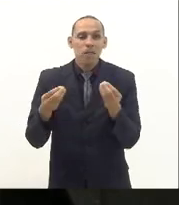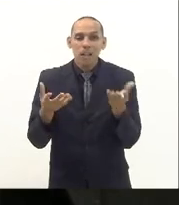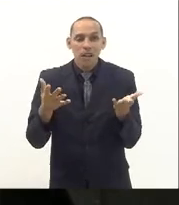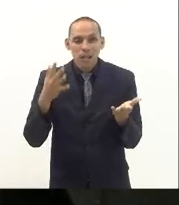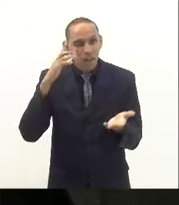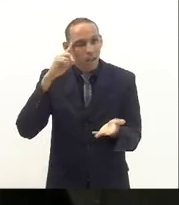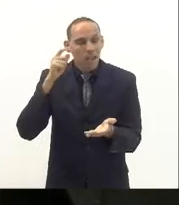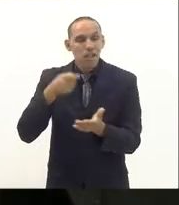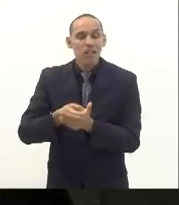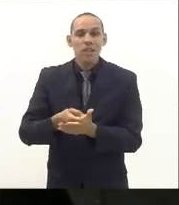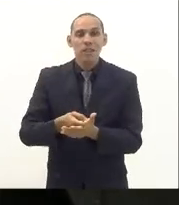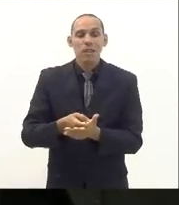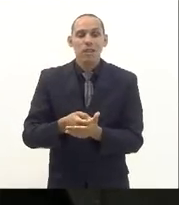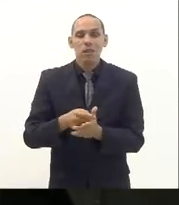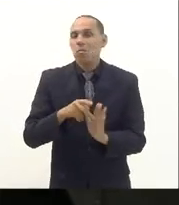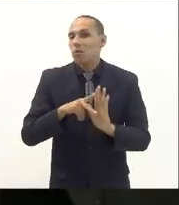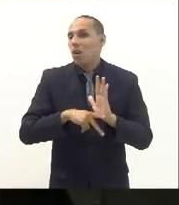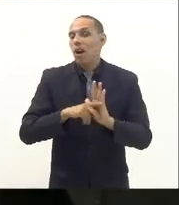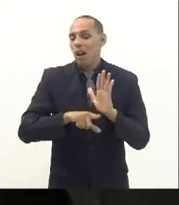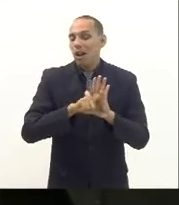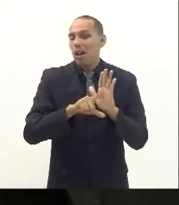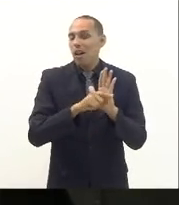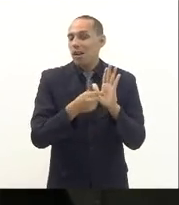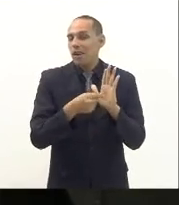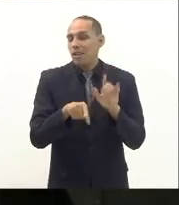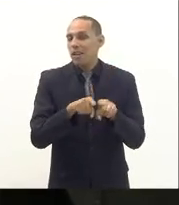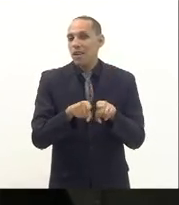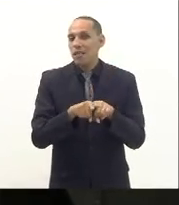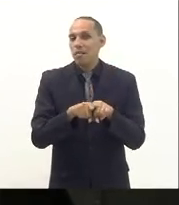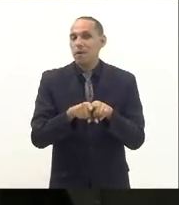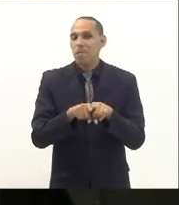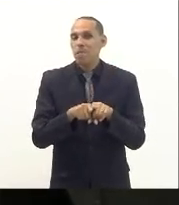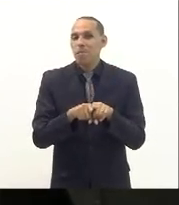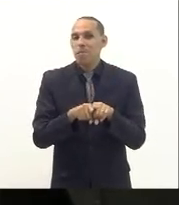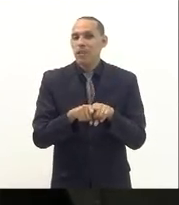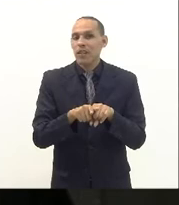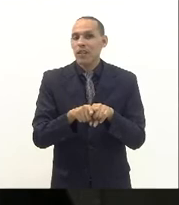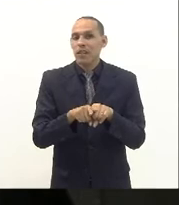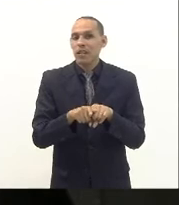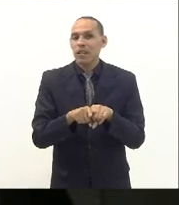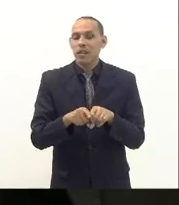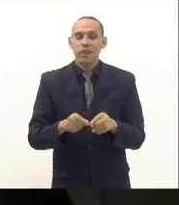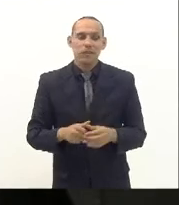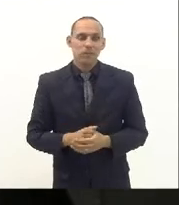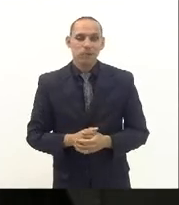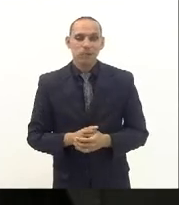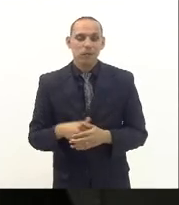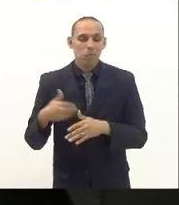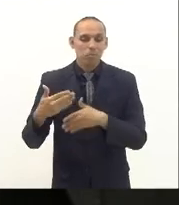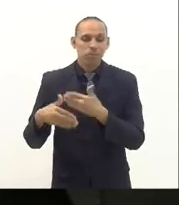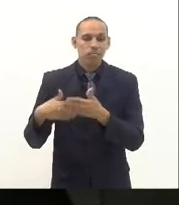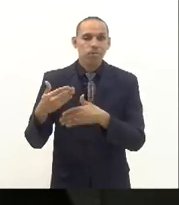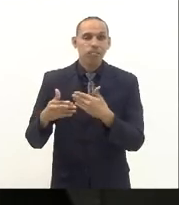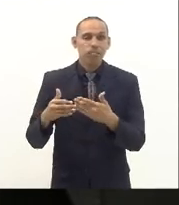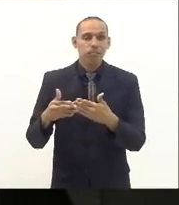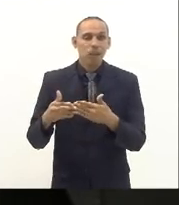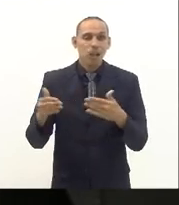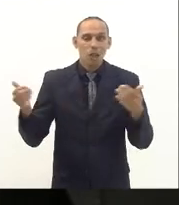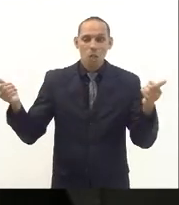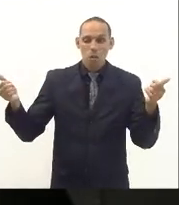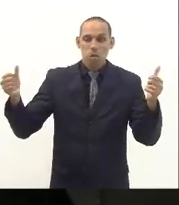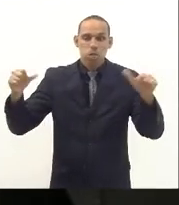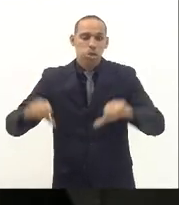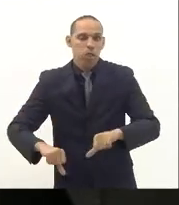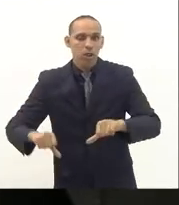decidir um projeto de lei que no tempo vai fazer um mal imenso